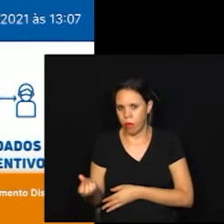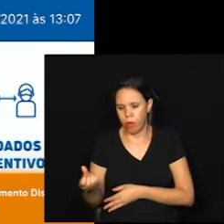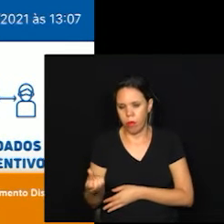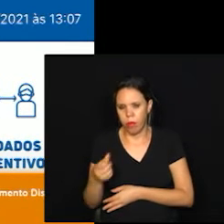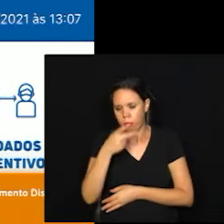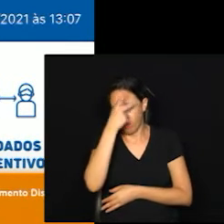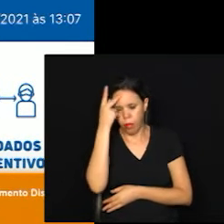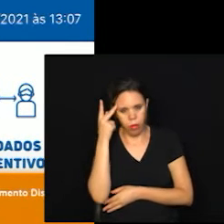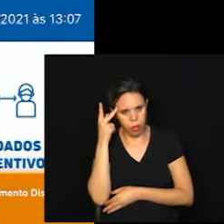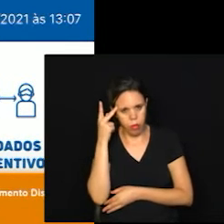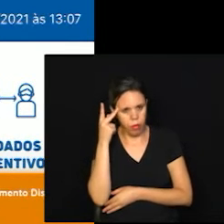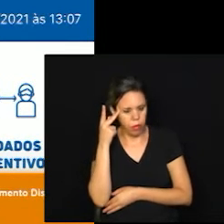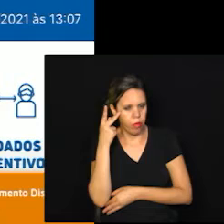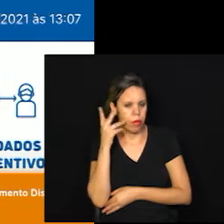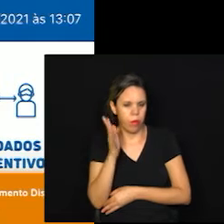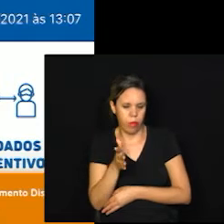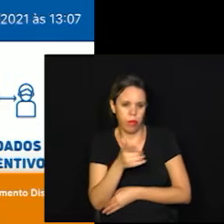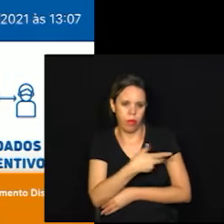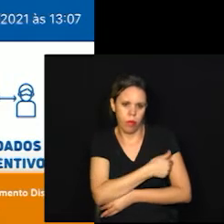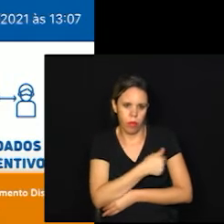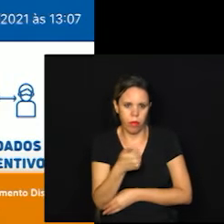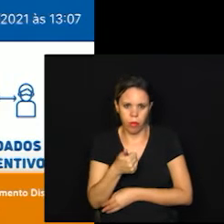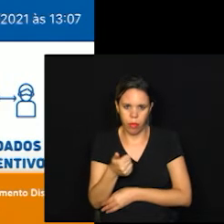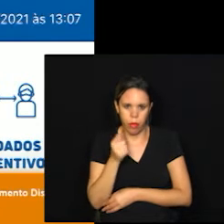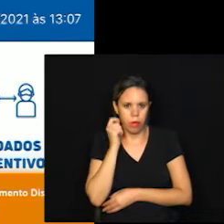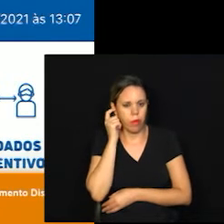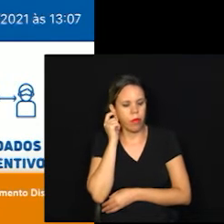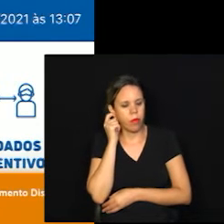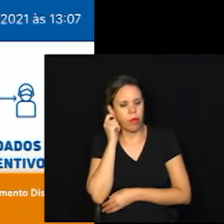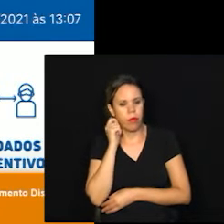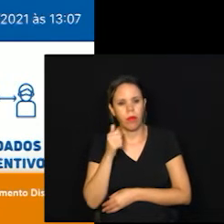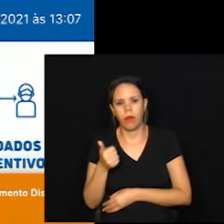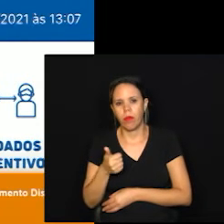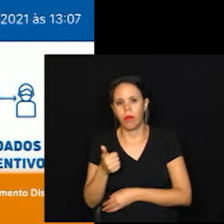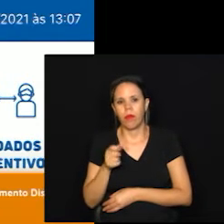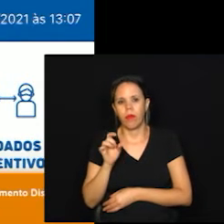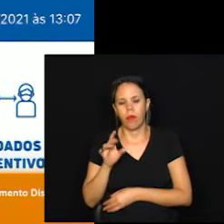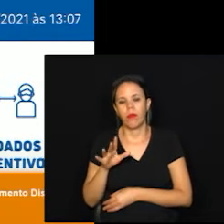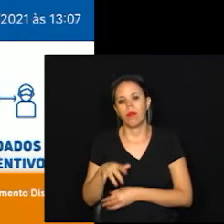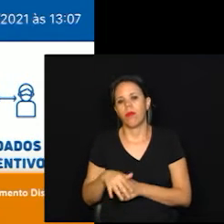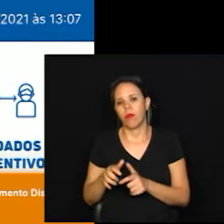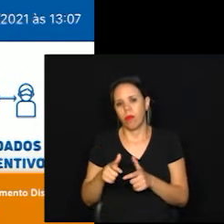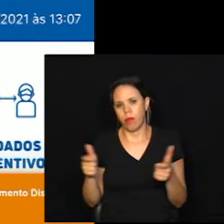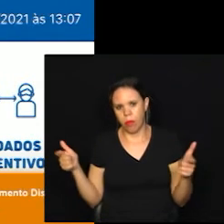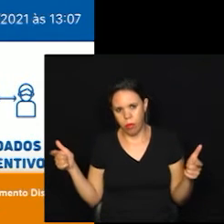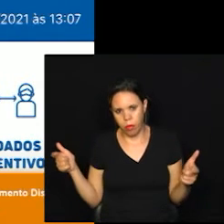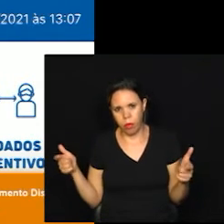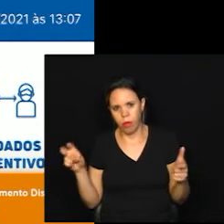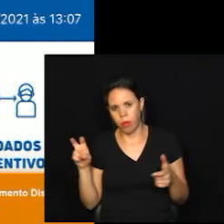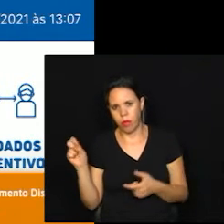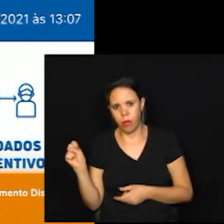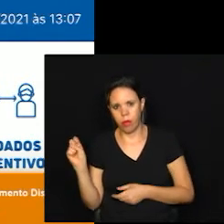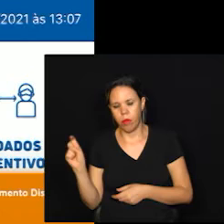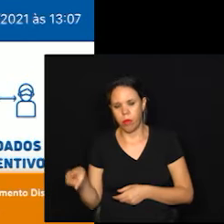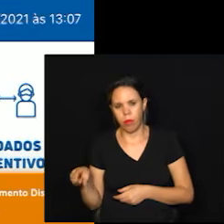75.556 pessoas já tomaram a vacina. A primeira dose, a grande maioria,